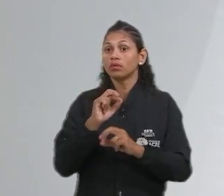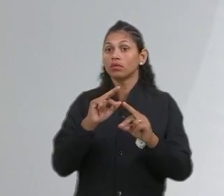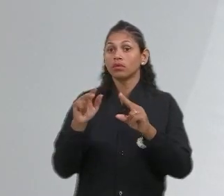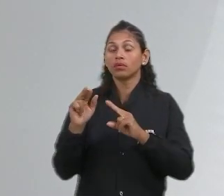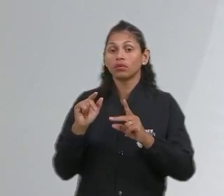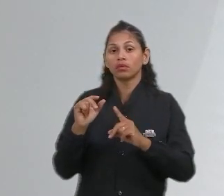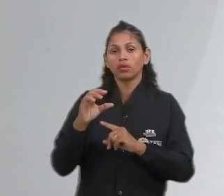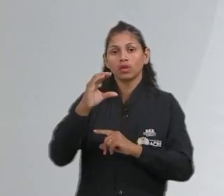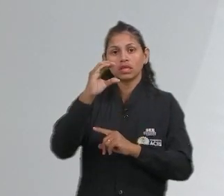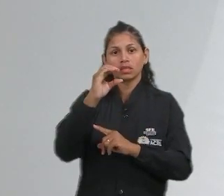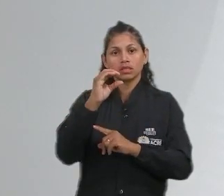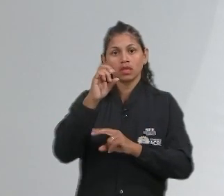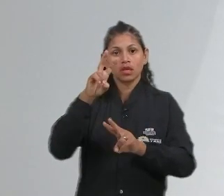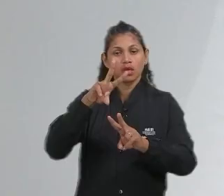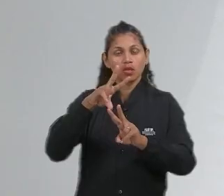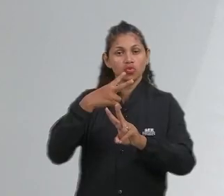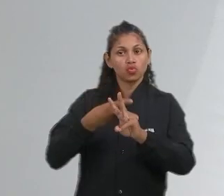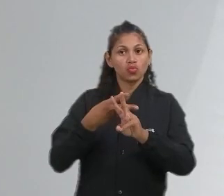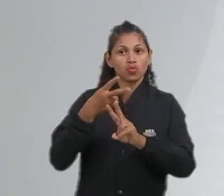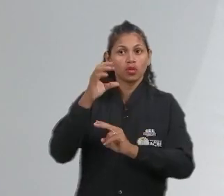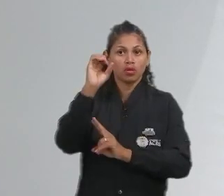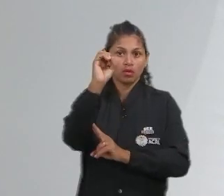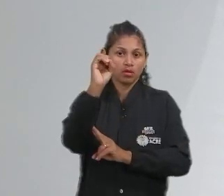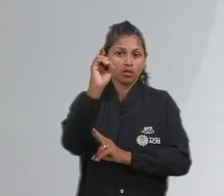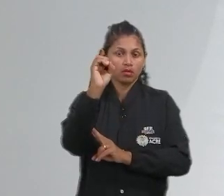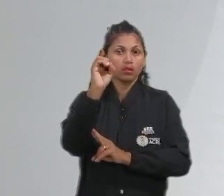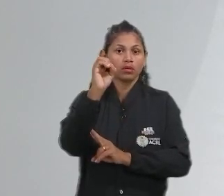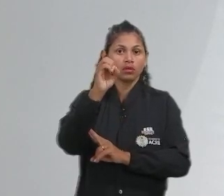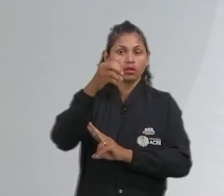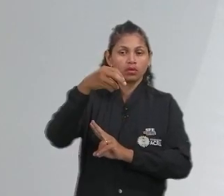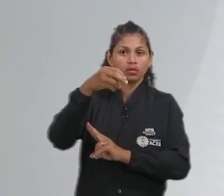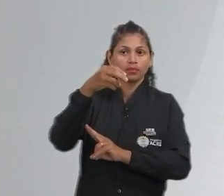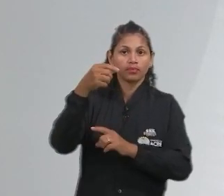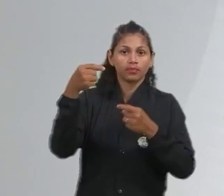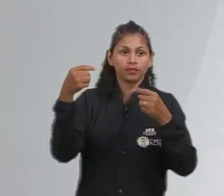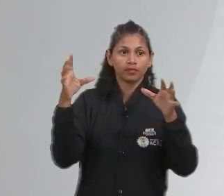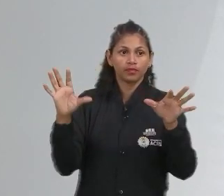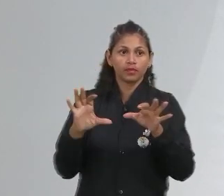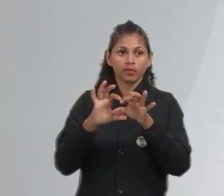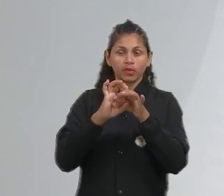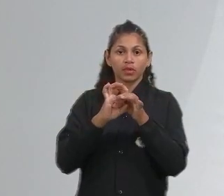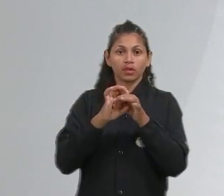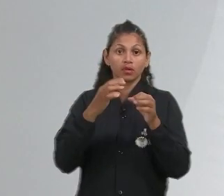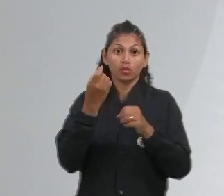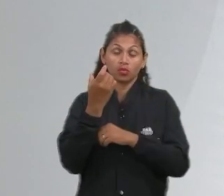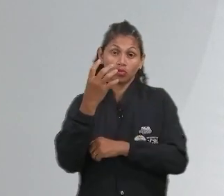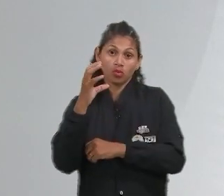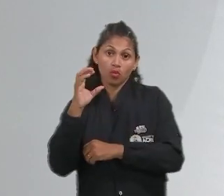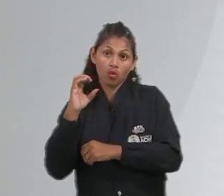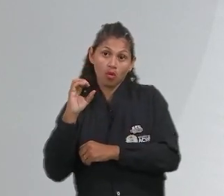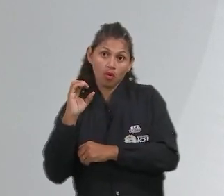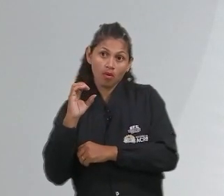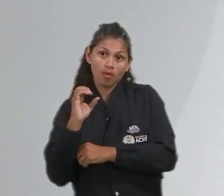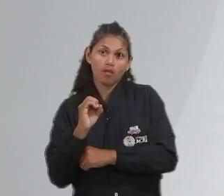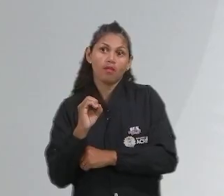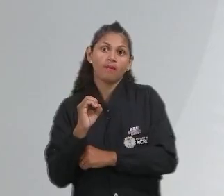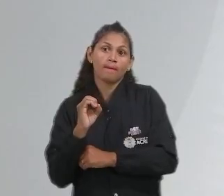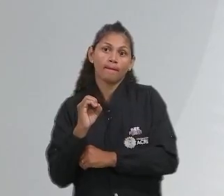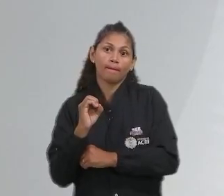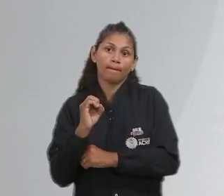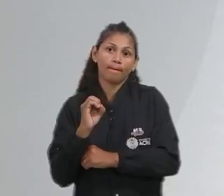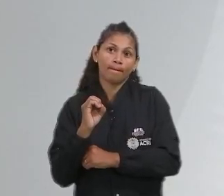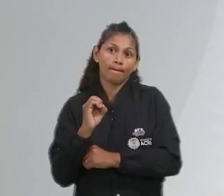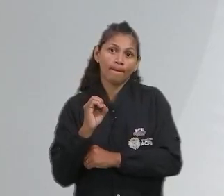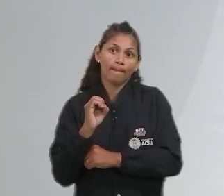C dupla O, e essa C dupla O está ligada a um oxigênio, tá? Se